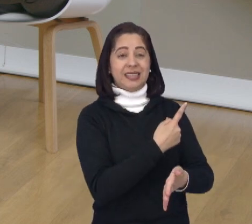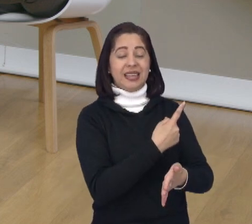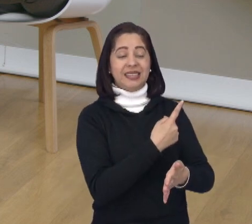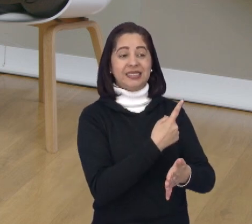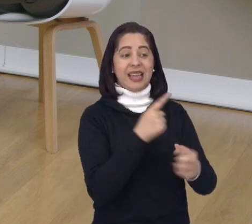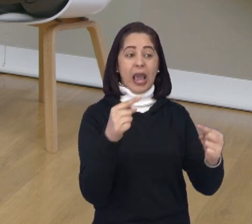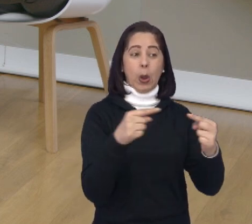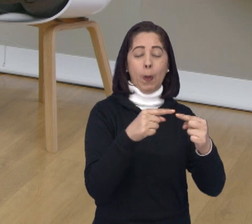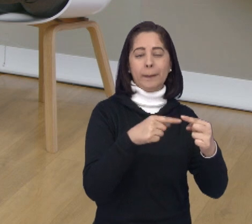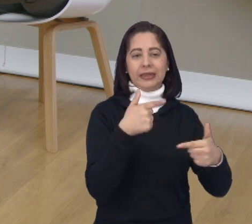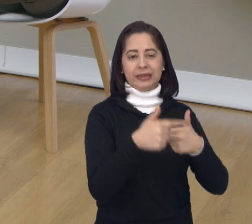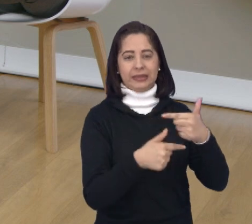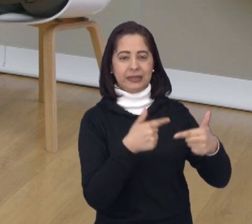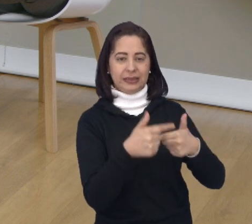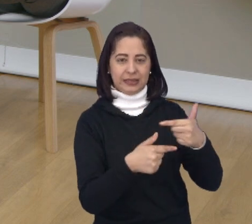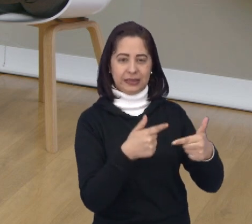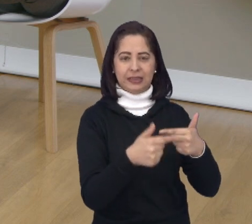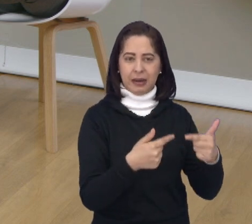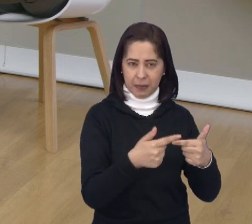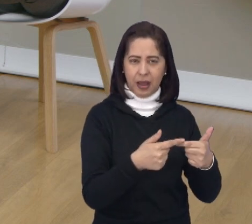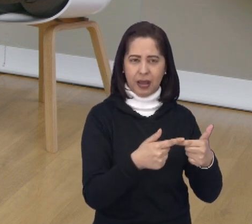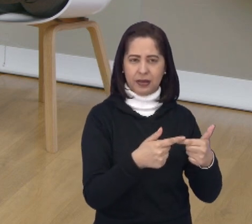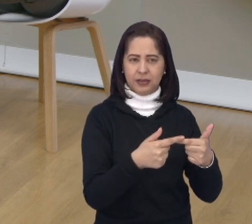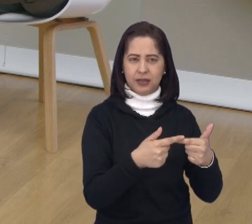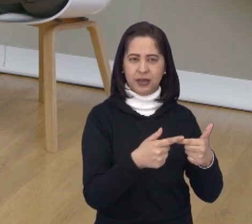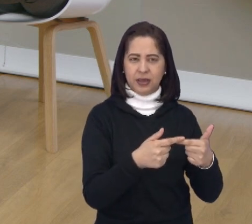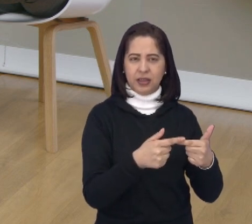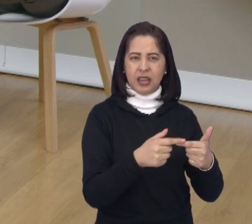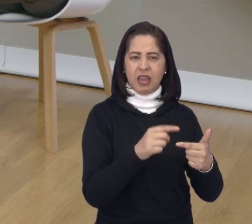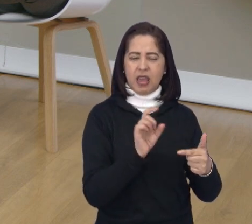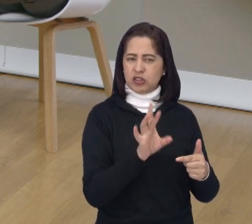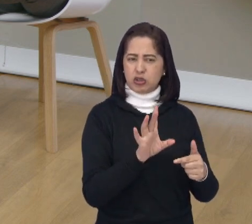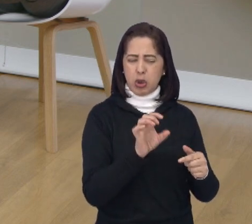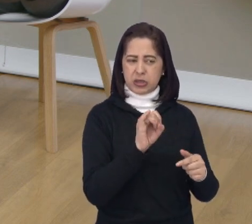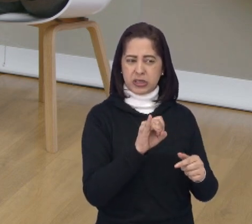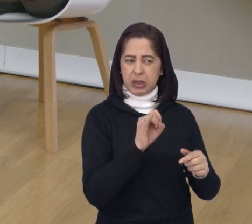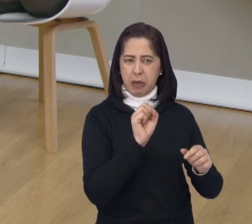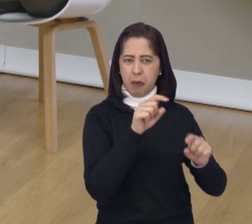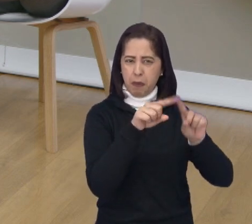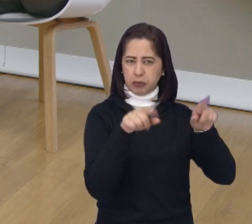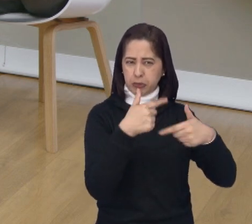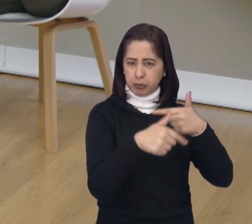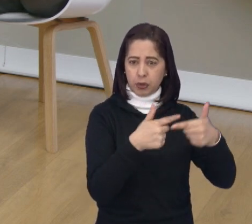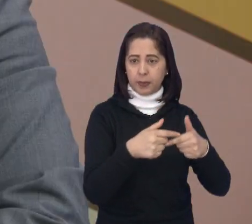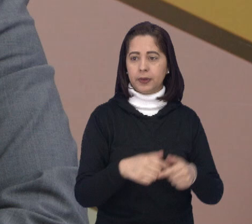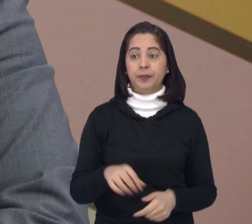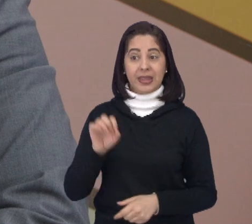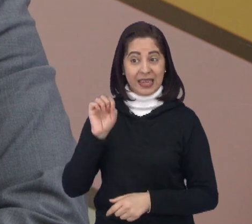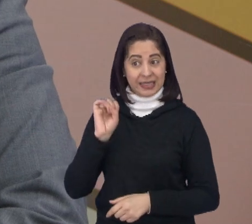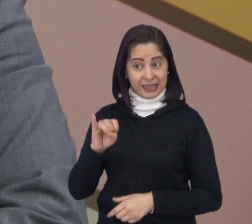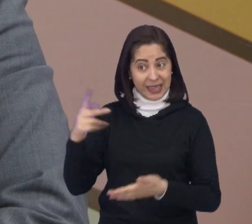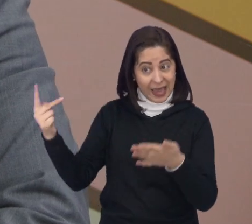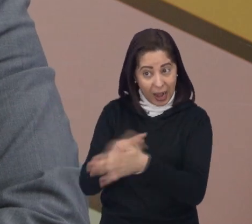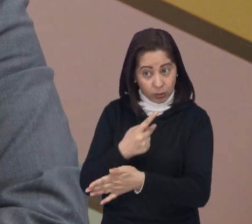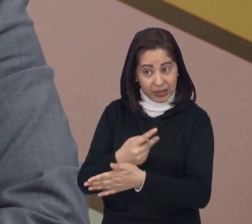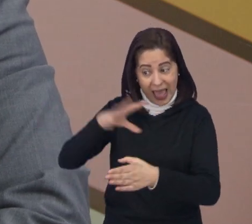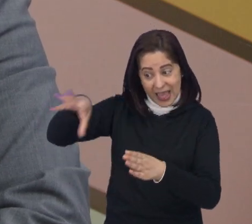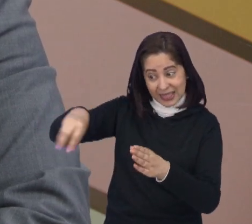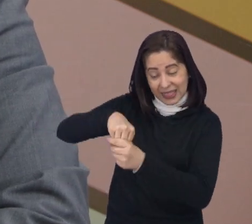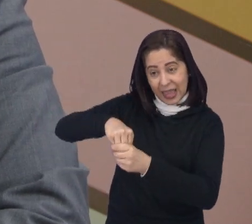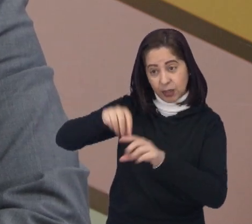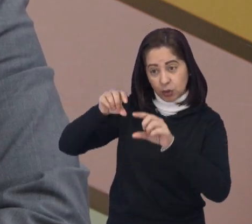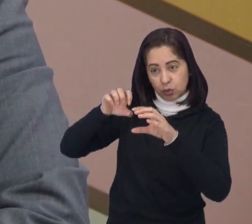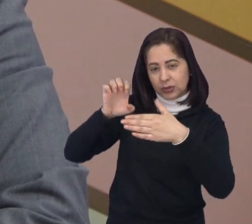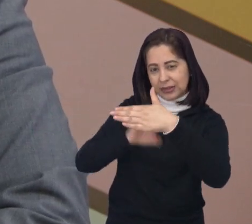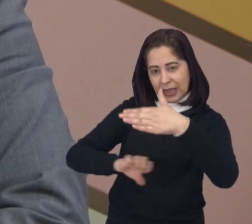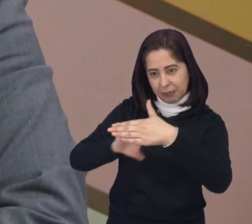É tudo que acontece durante o período que o funcionário está em atividade? Se ocorreu dentro da empresa esse acidente, primeiro definir o que é